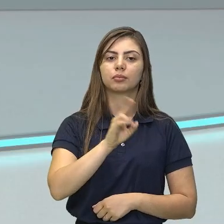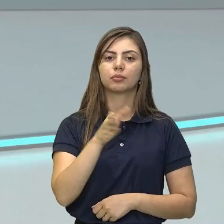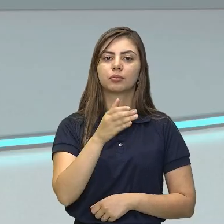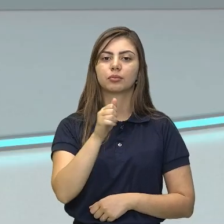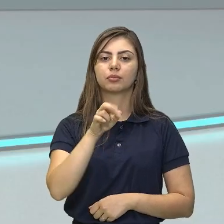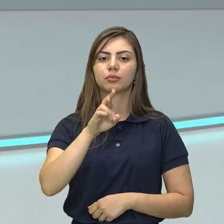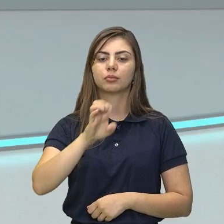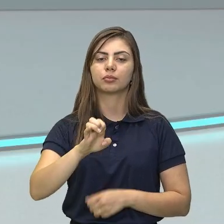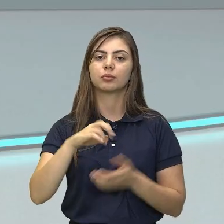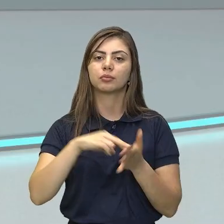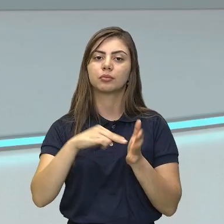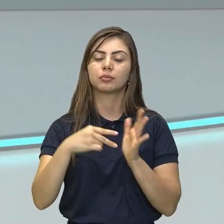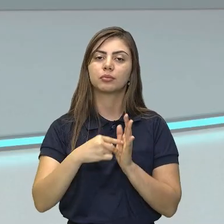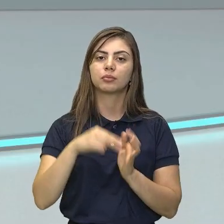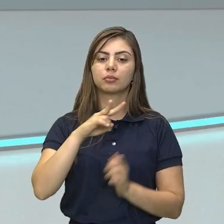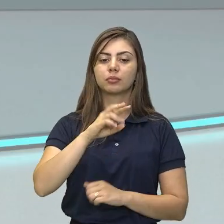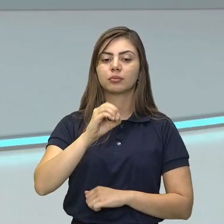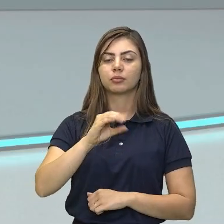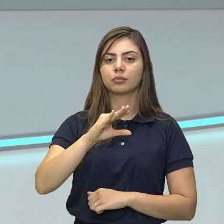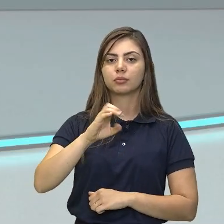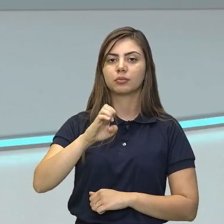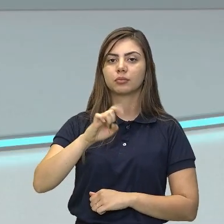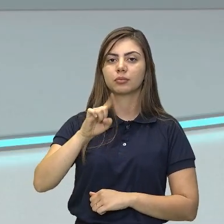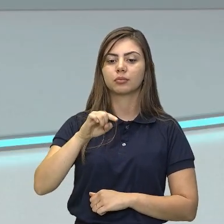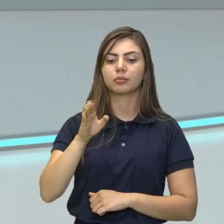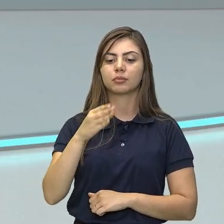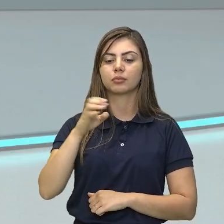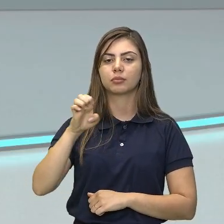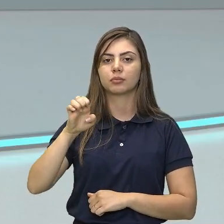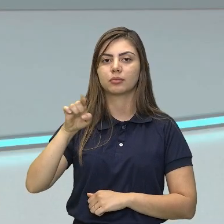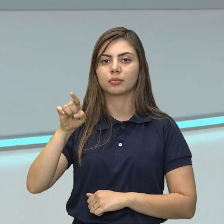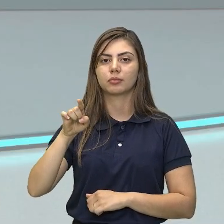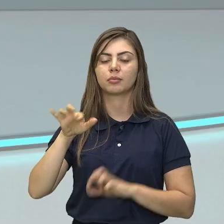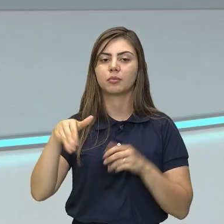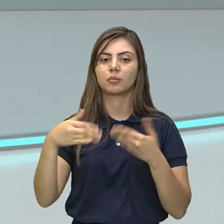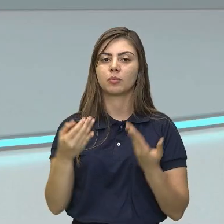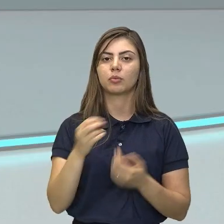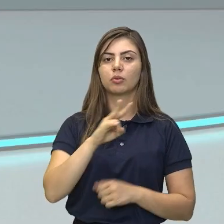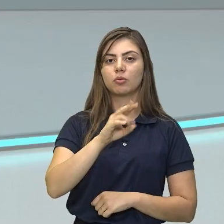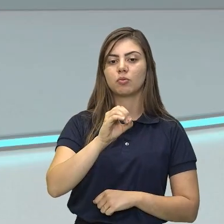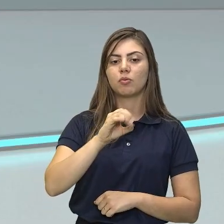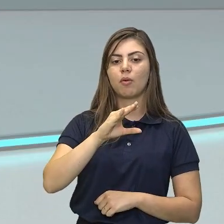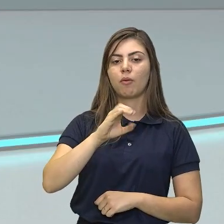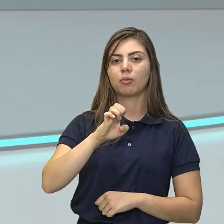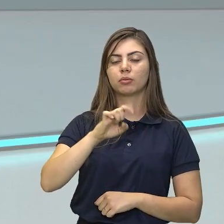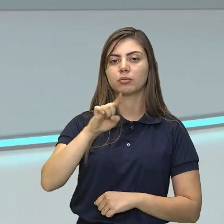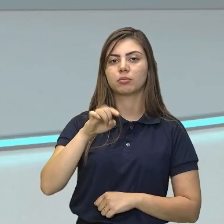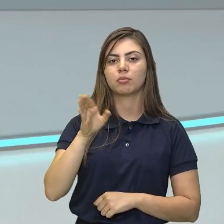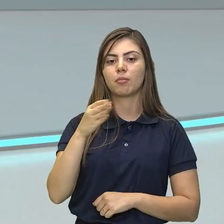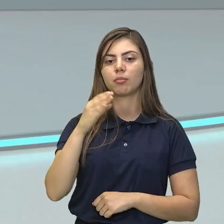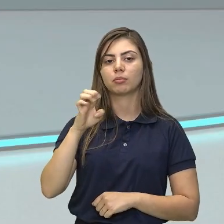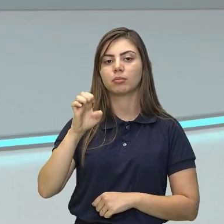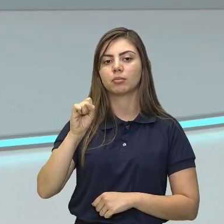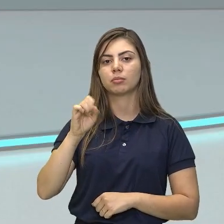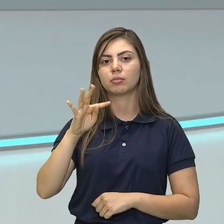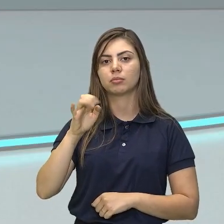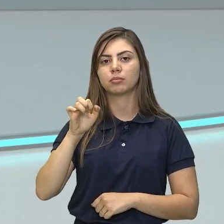significa você é ou você está. Essa é a forma completa, né? Como que é a forma abreviada? Vamos